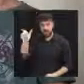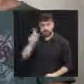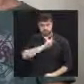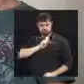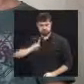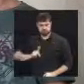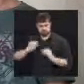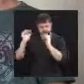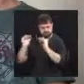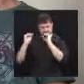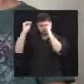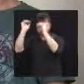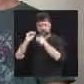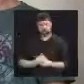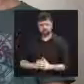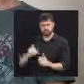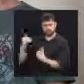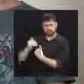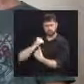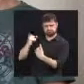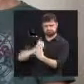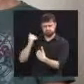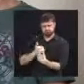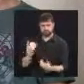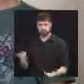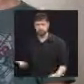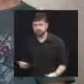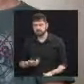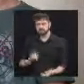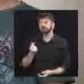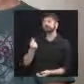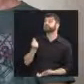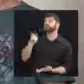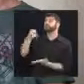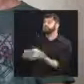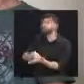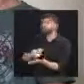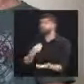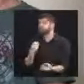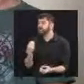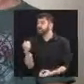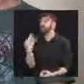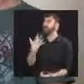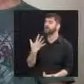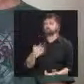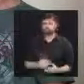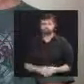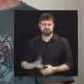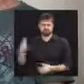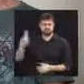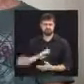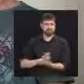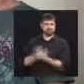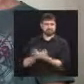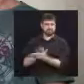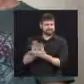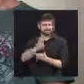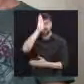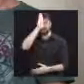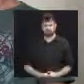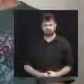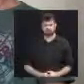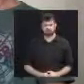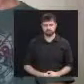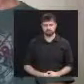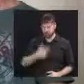falou, não, ele falou, ó, o meu secretário mandou perguntar quanto vai ficar. Ele falou, não vai ficar nada. Vamos lá, gente.